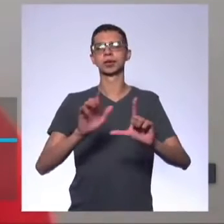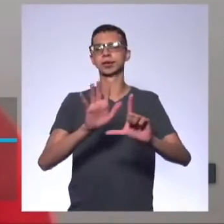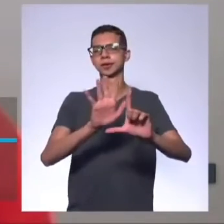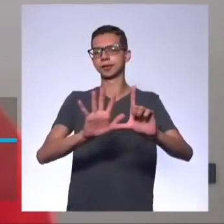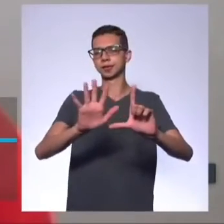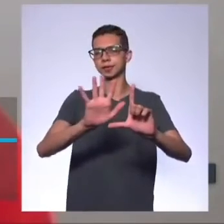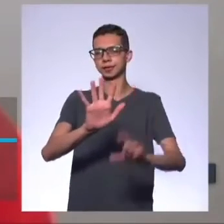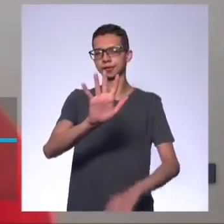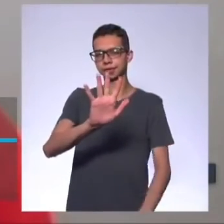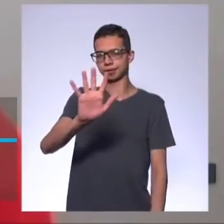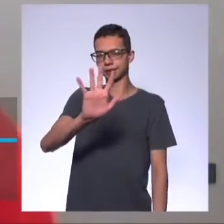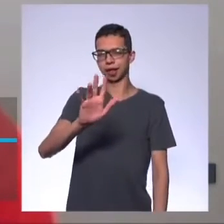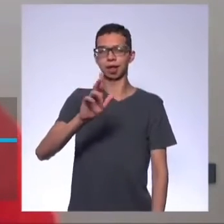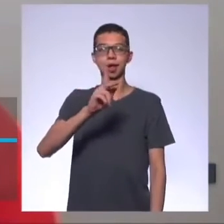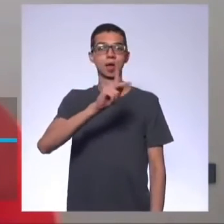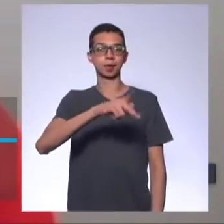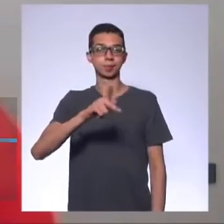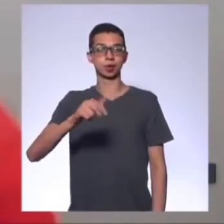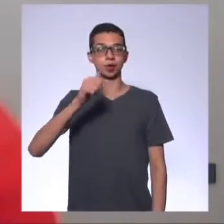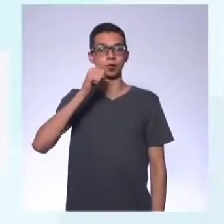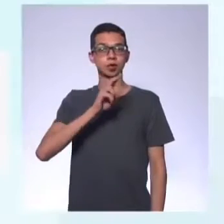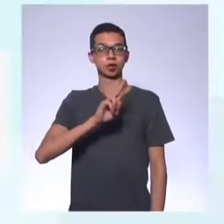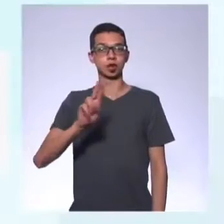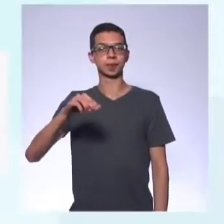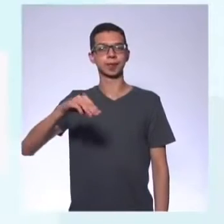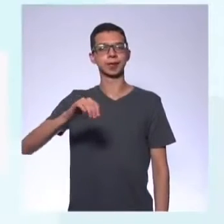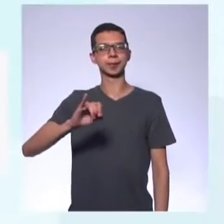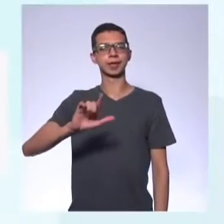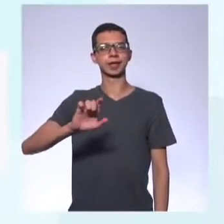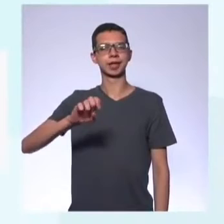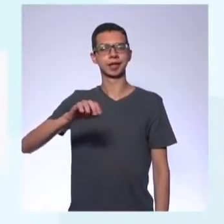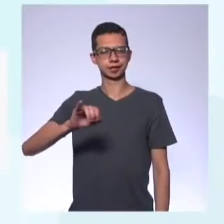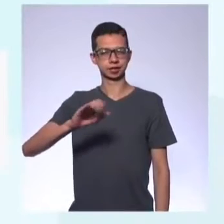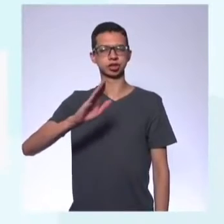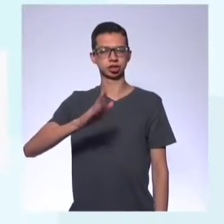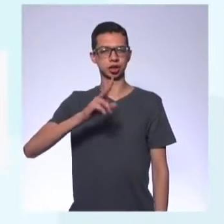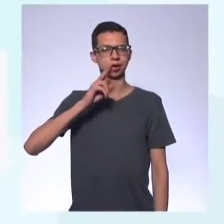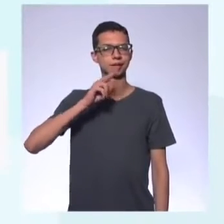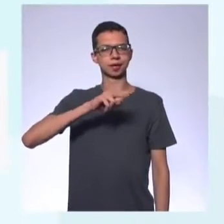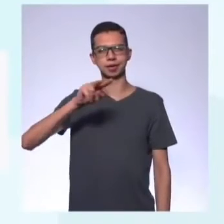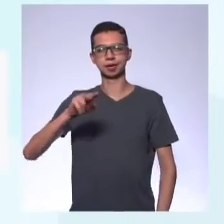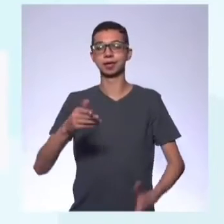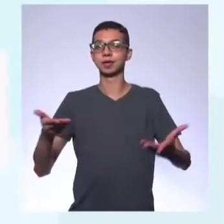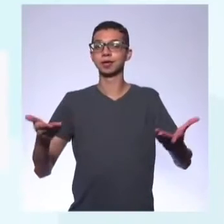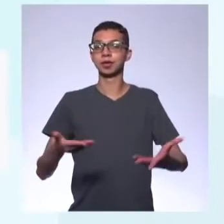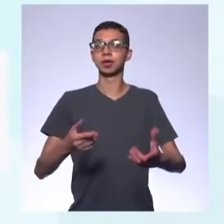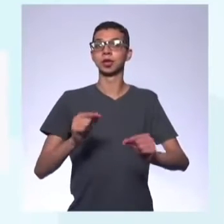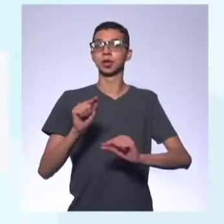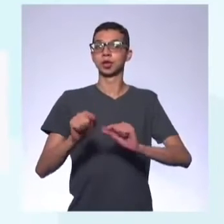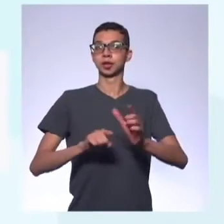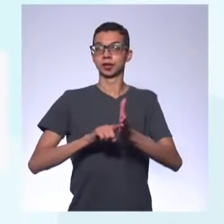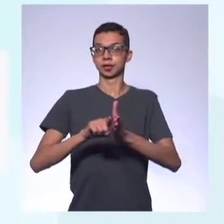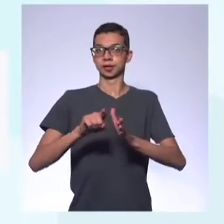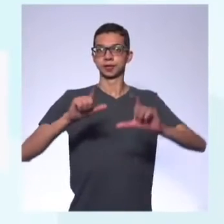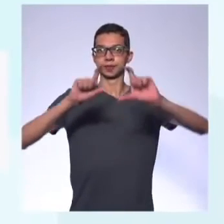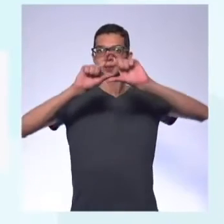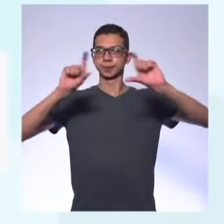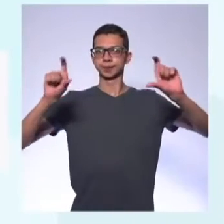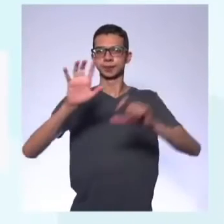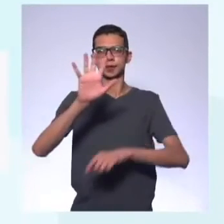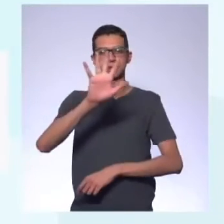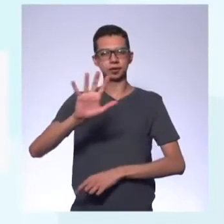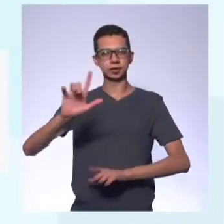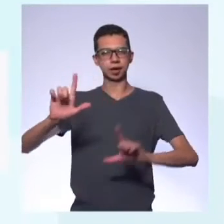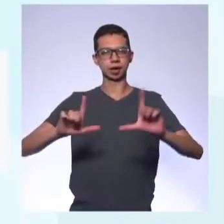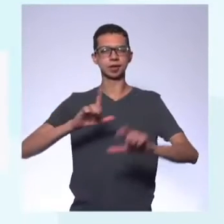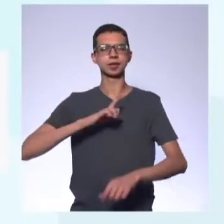professora Milene apresentou para vocês, nós temos uma questão. Então, acompanhem conosco na tela a leitura, né, vocês vão ter em torno de 1